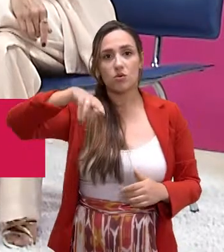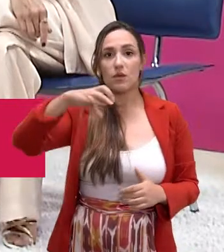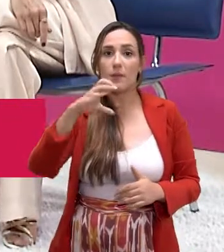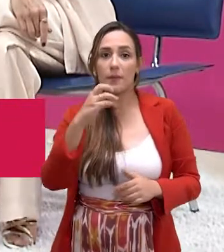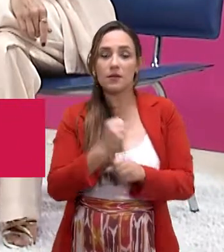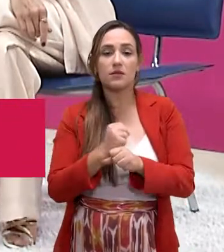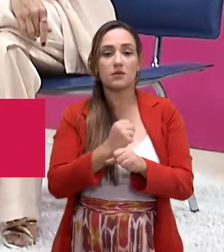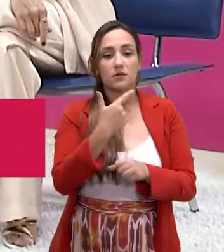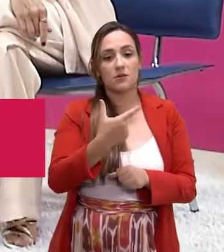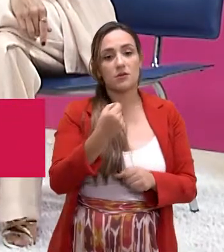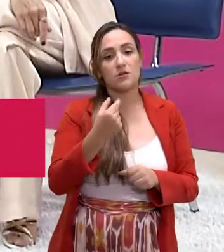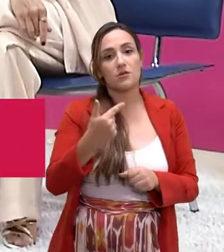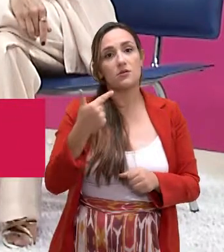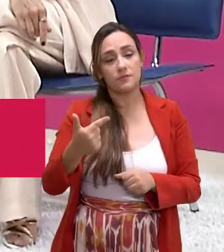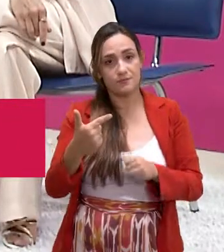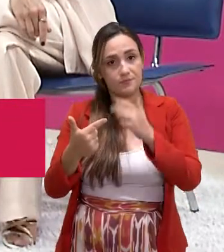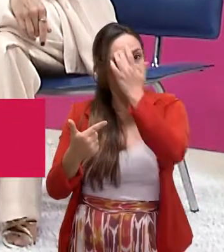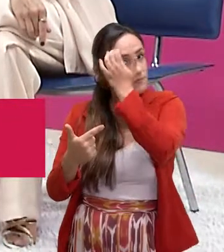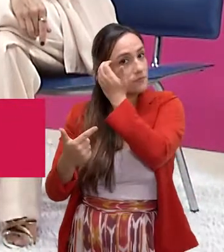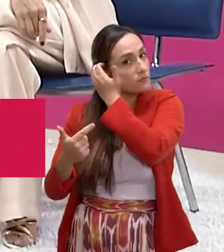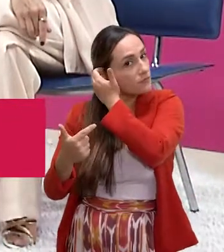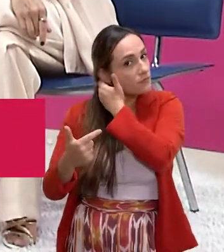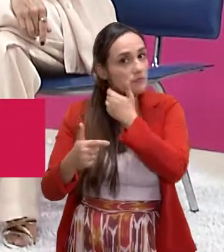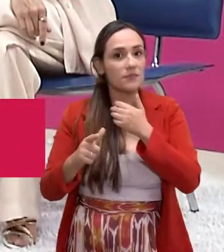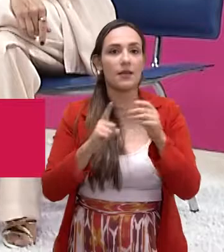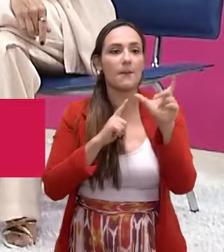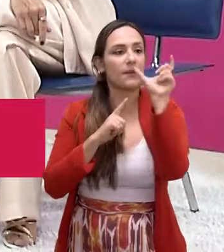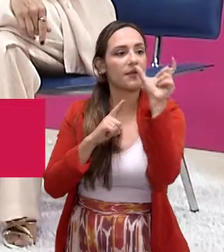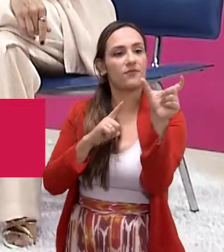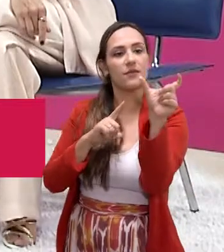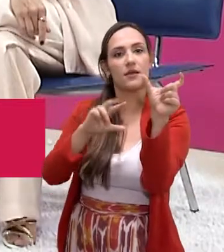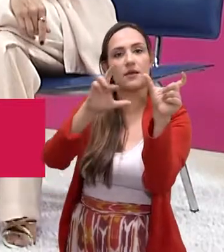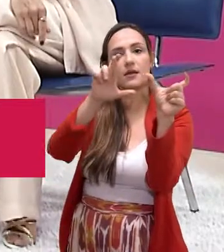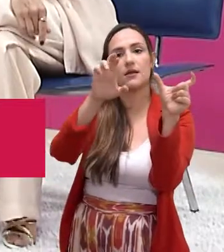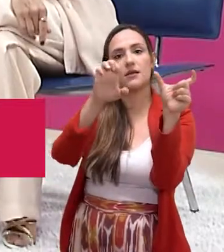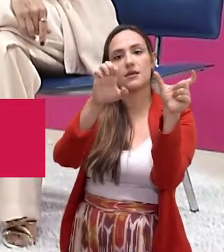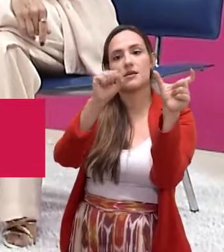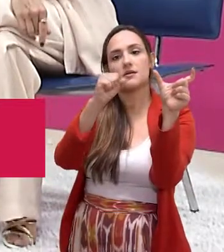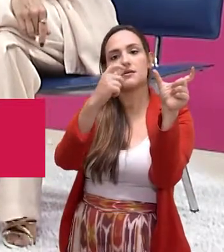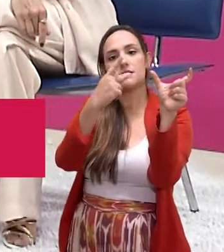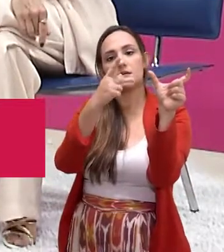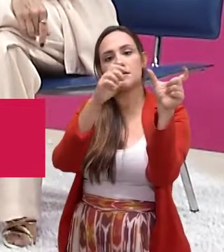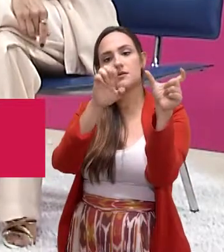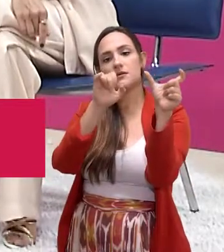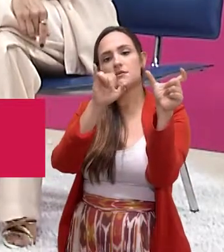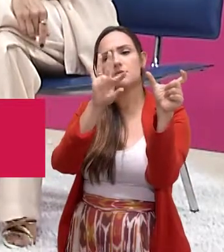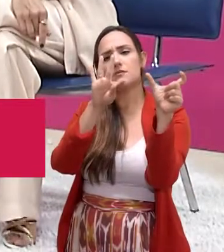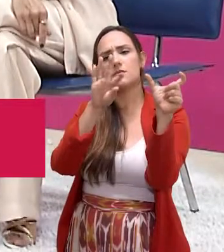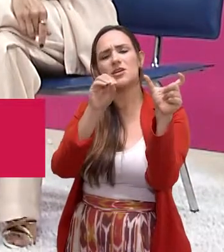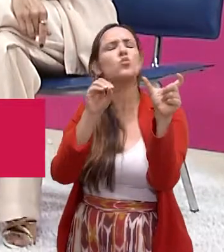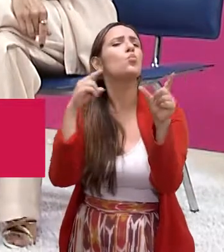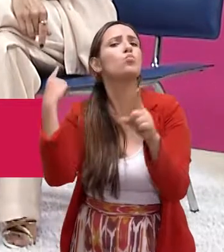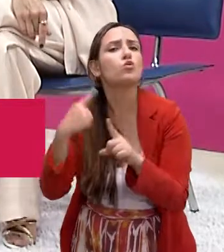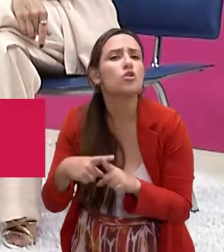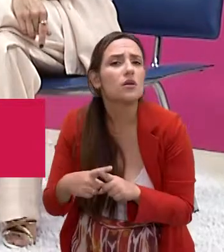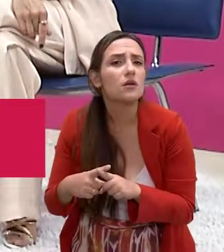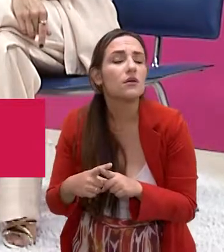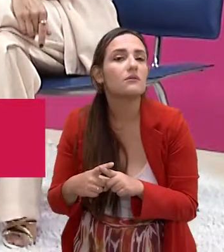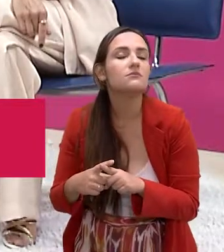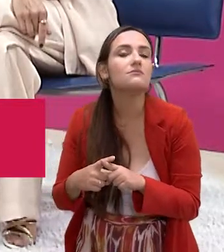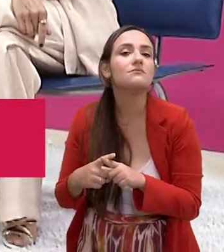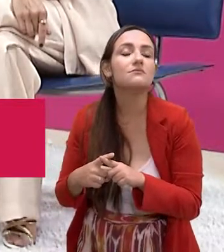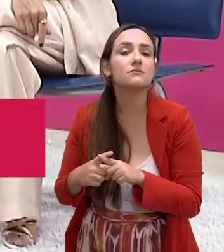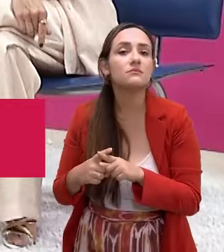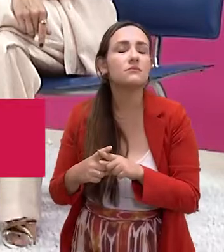de 2022, que passa pela palavra respeito. Por que é tão importante que exista esse respeito entre os colegas para que